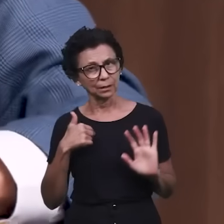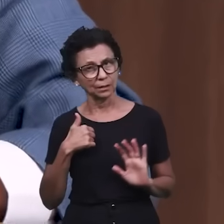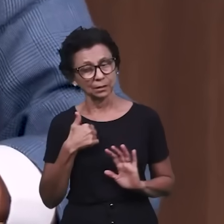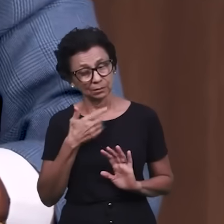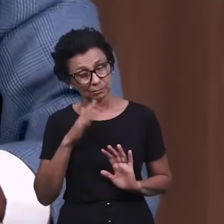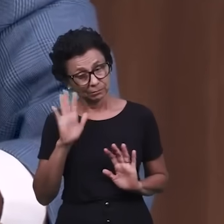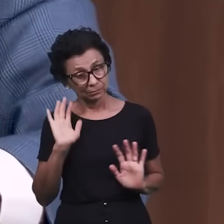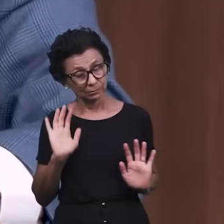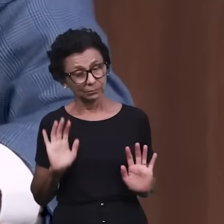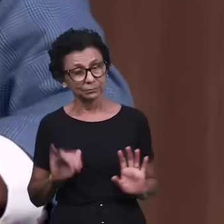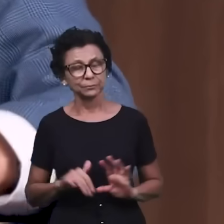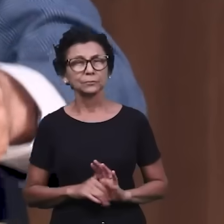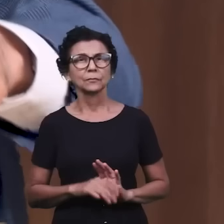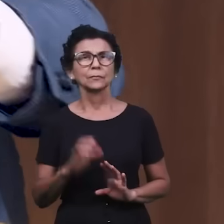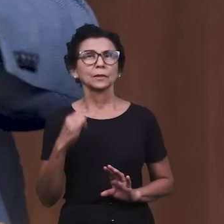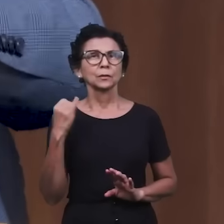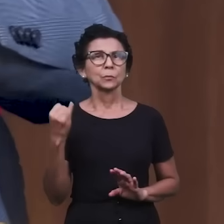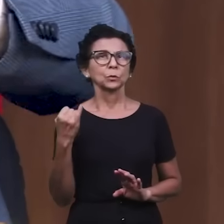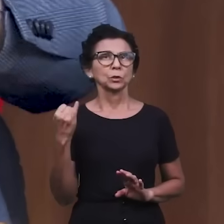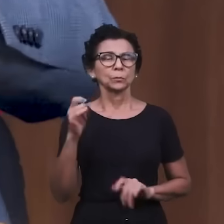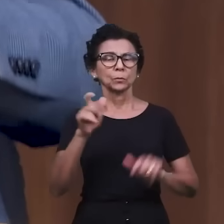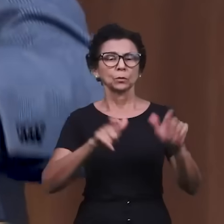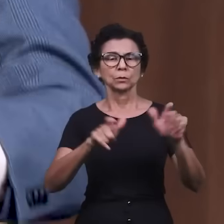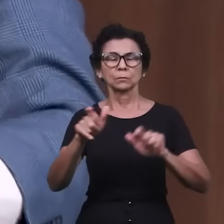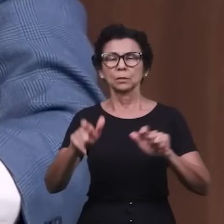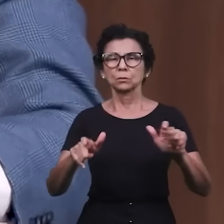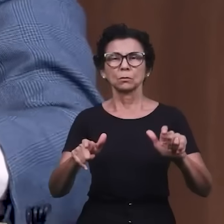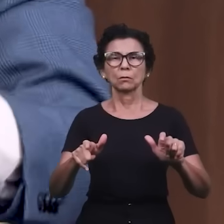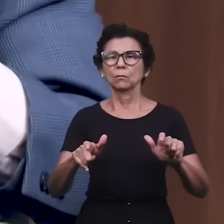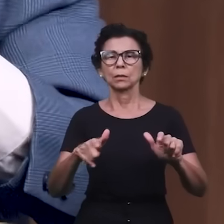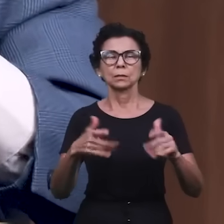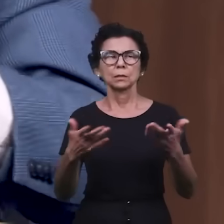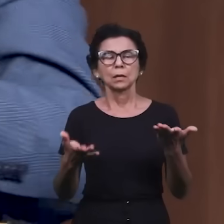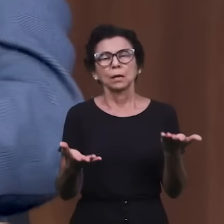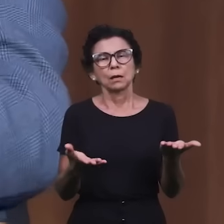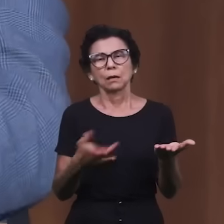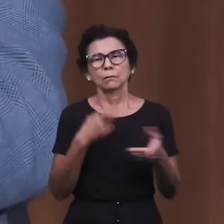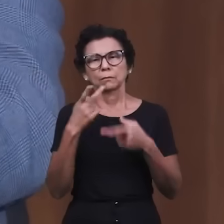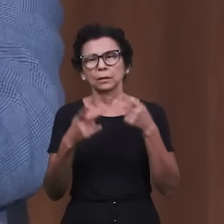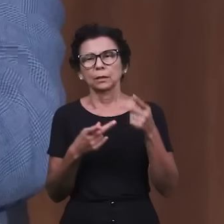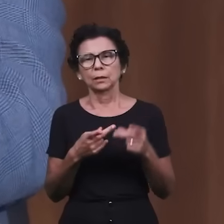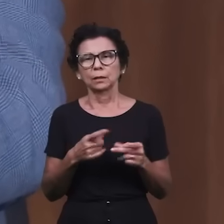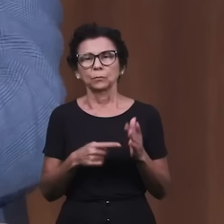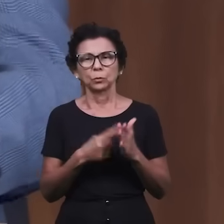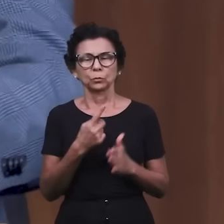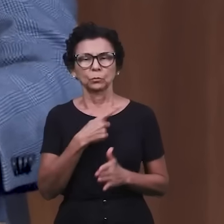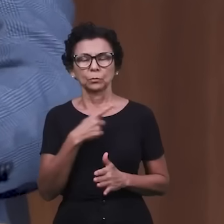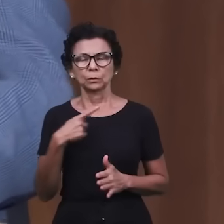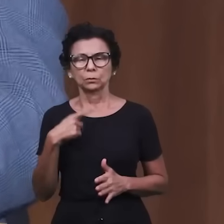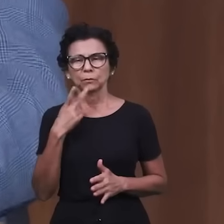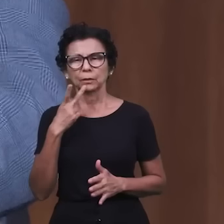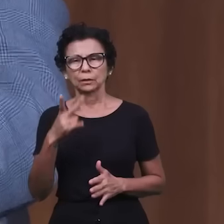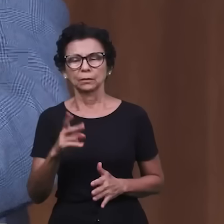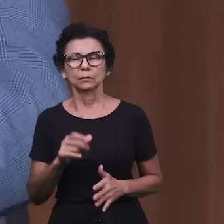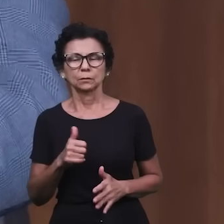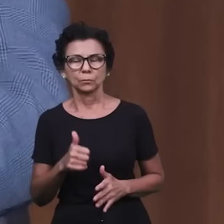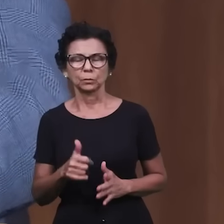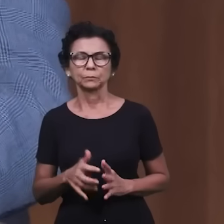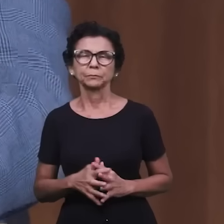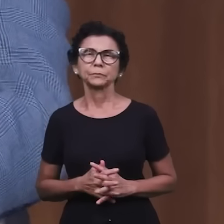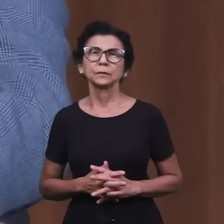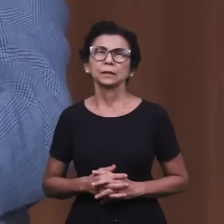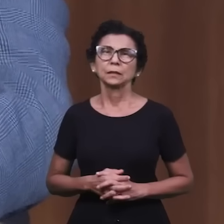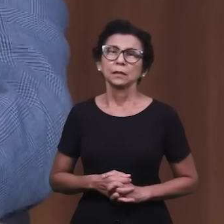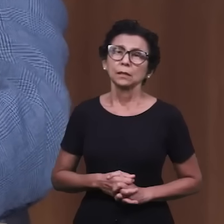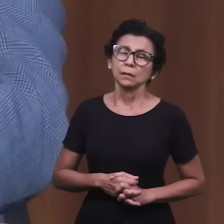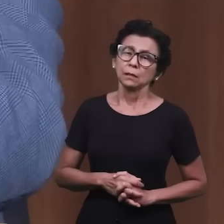Aí falar... Porque é muito importante você deixar todo mundo falar no grupo, né? O pastor dá por último, né? Um falou, então, tudo bem. Então até que um falou,